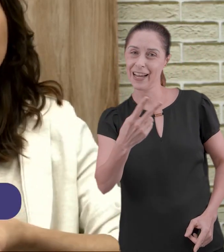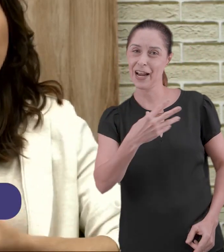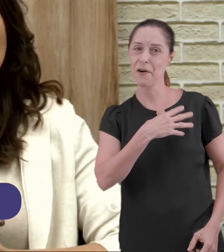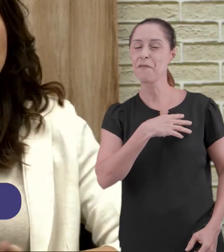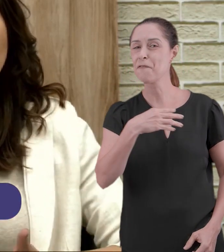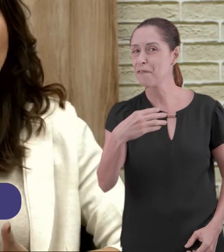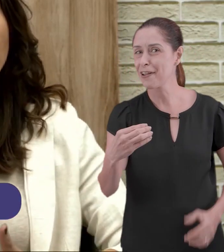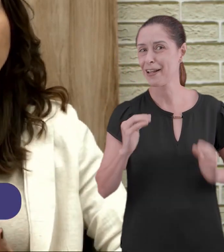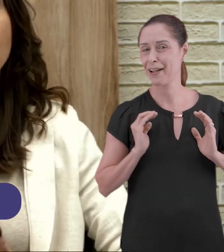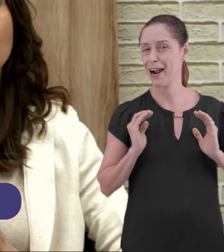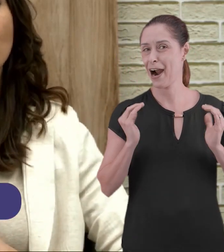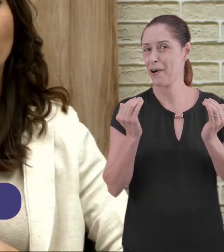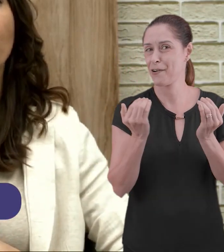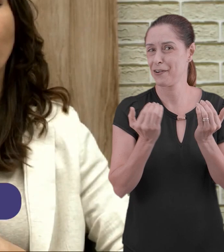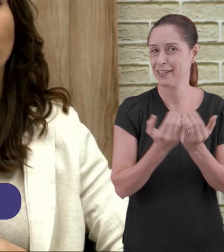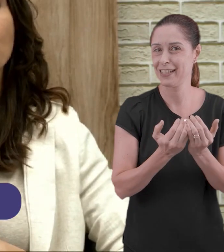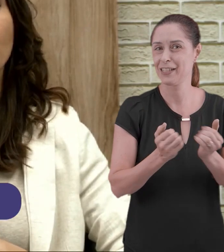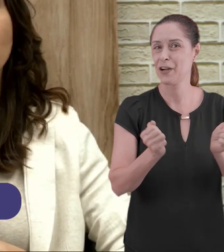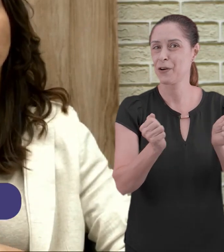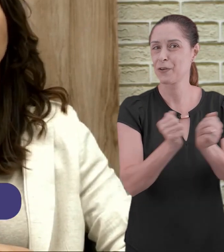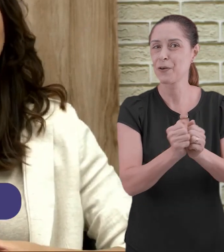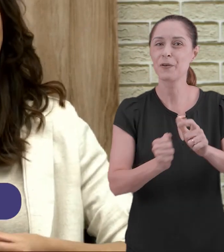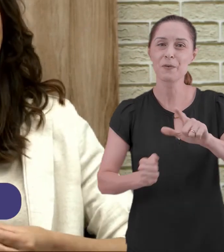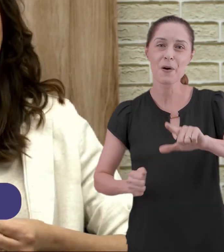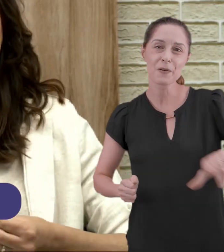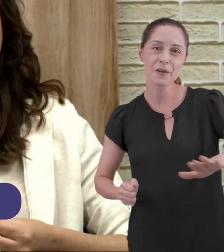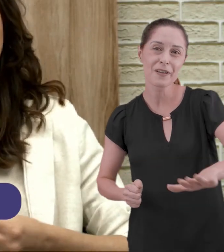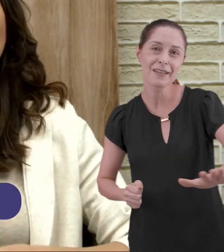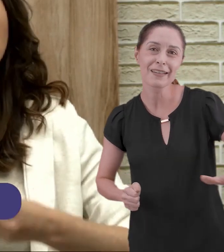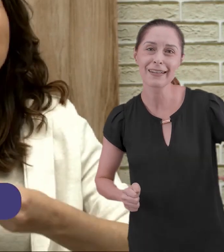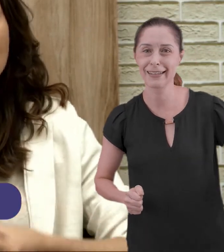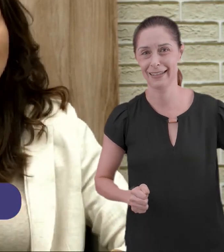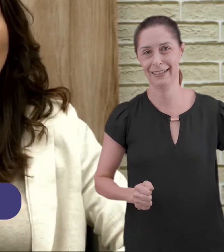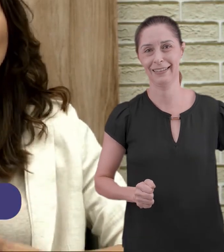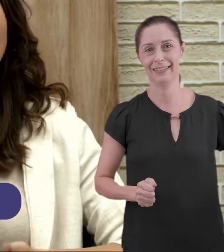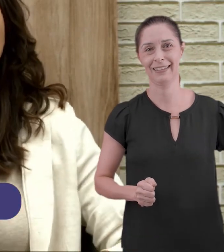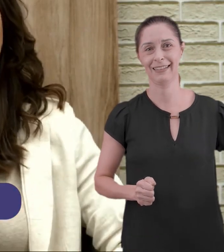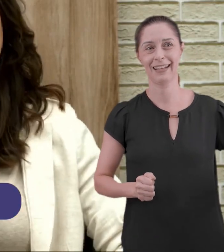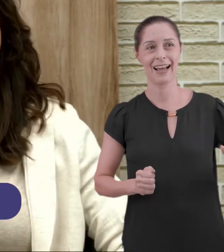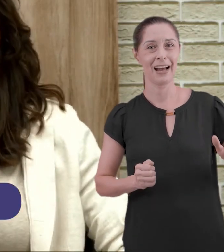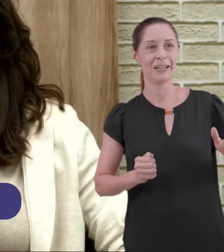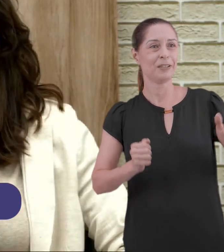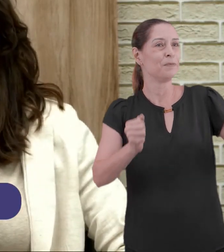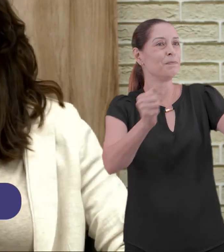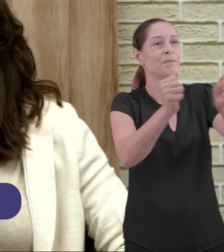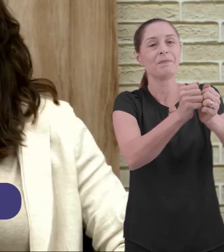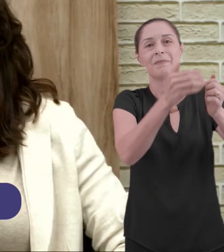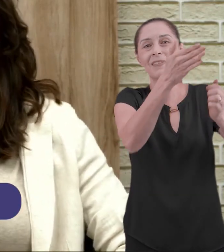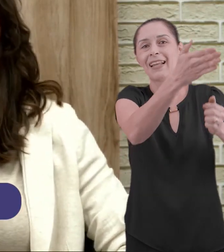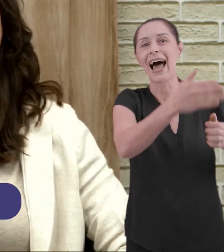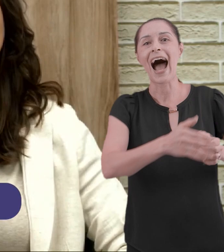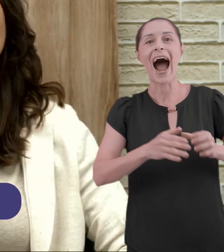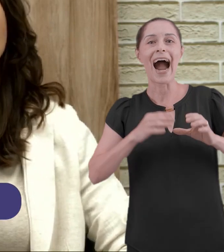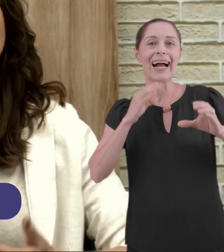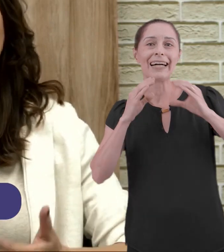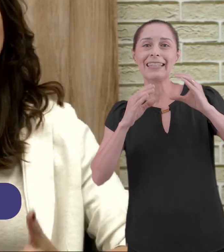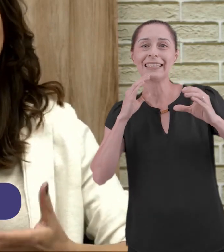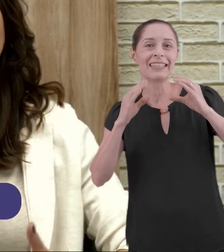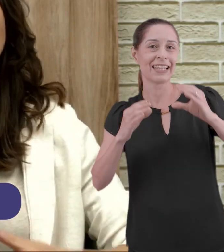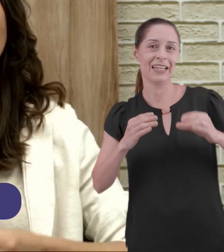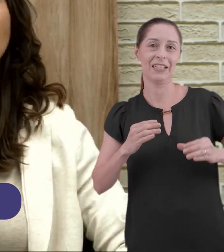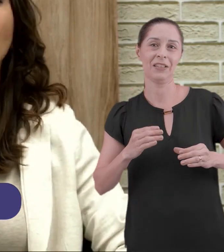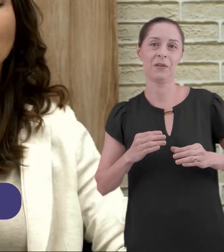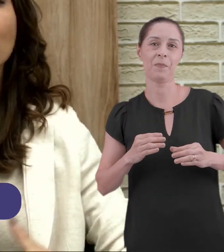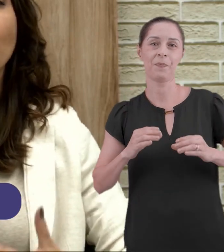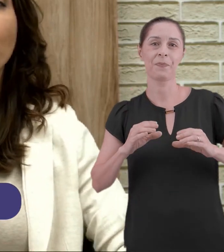professoras, que as pessoas envolvidas com o Luiz Felipe fizeram questão que ele estivesse no meio das outras, participando